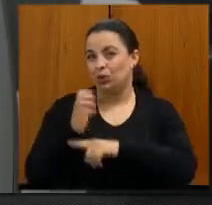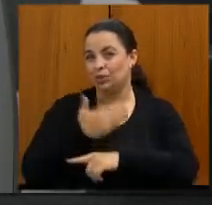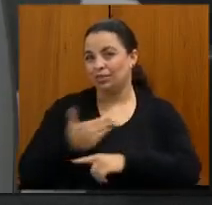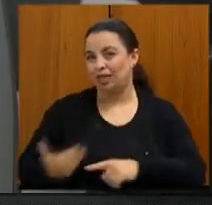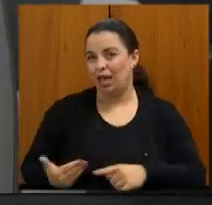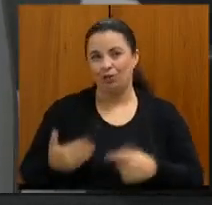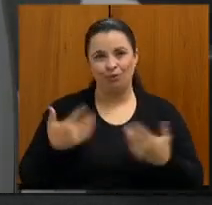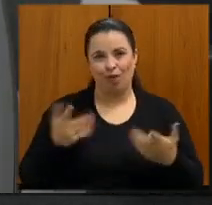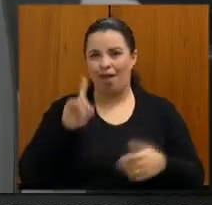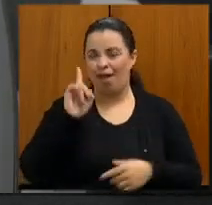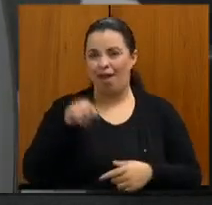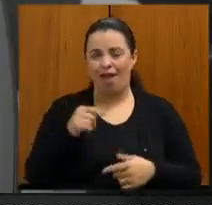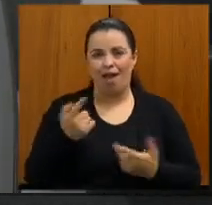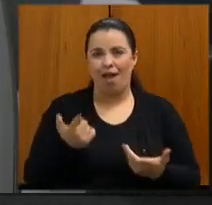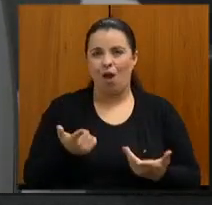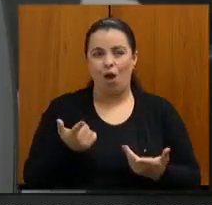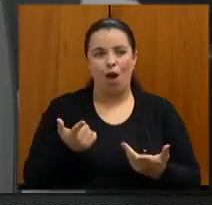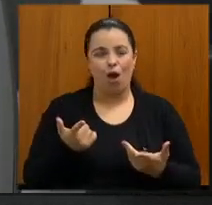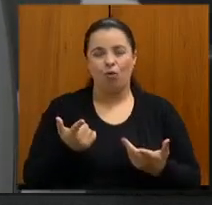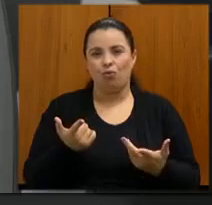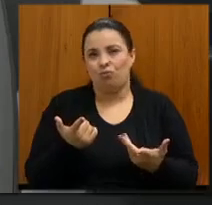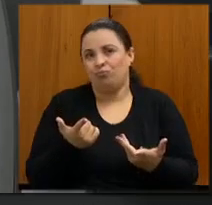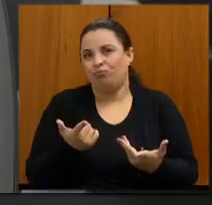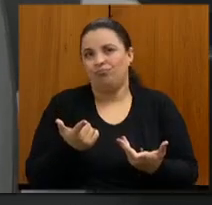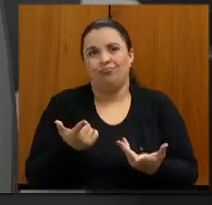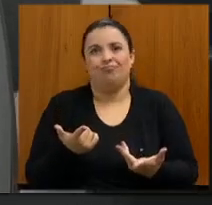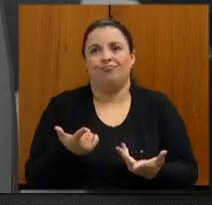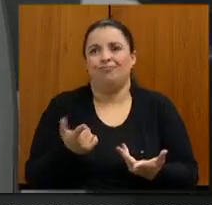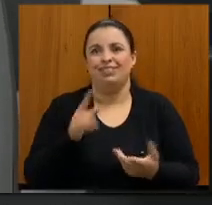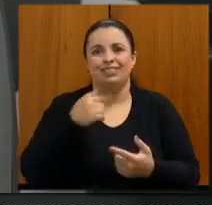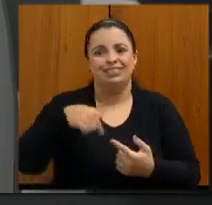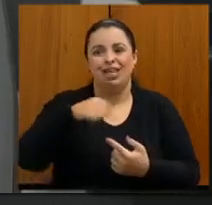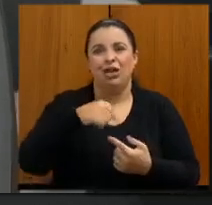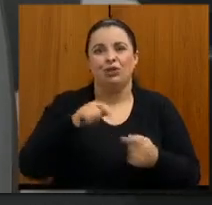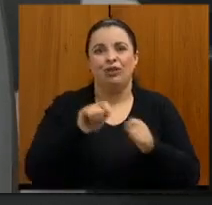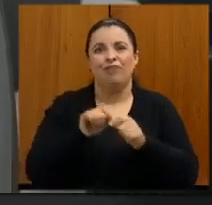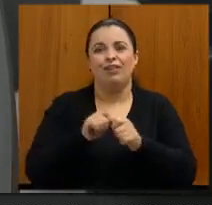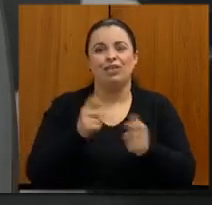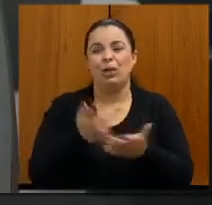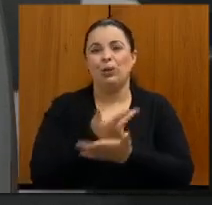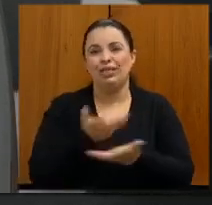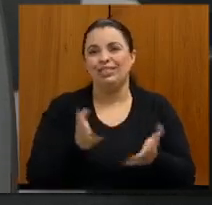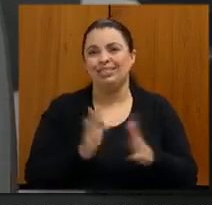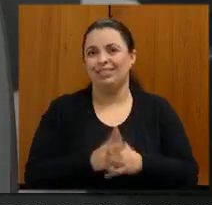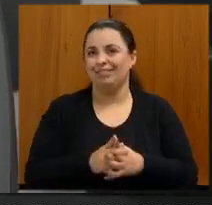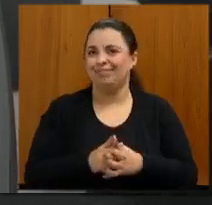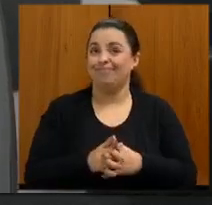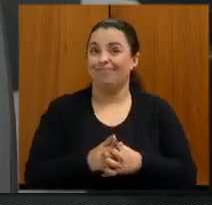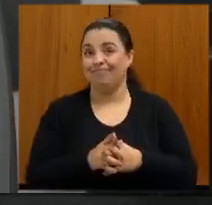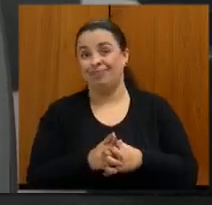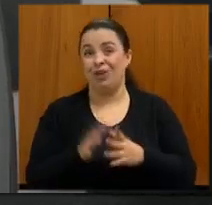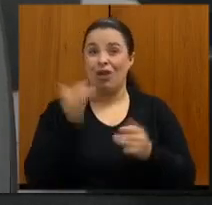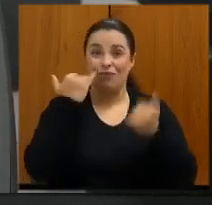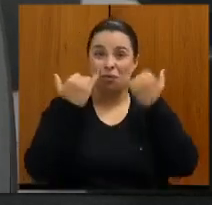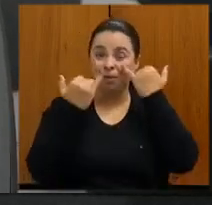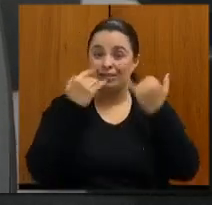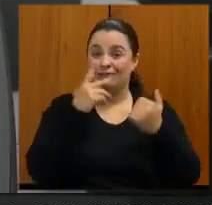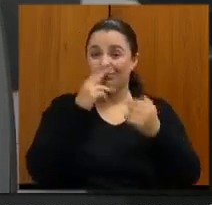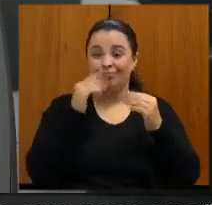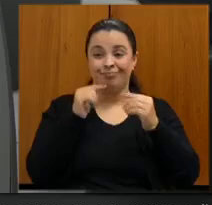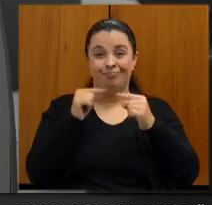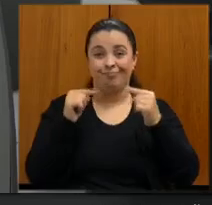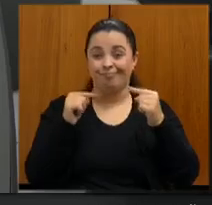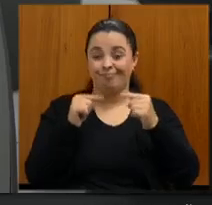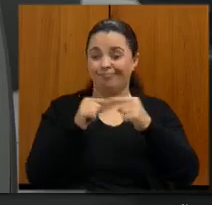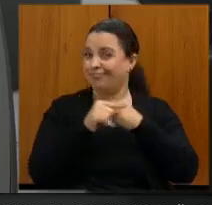chegar porque não tem luz então é o diagnóstico não bati por isso que eu acho importante